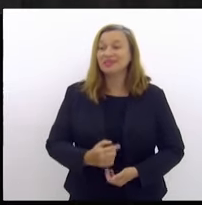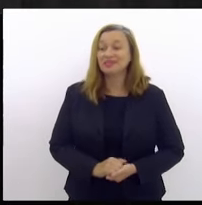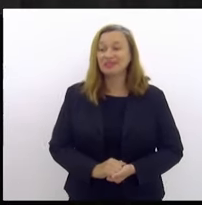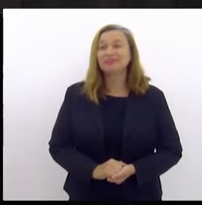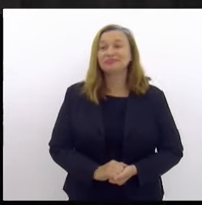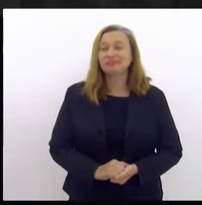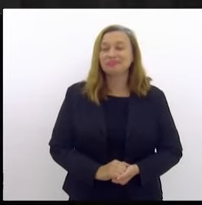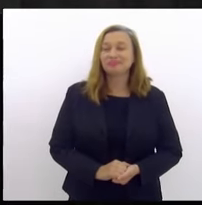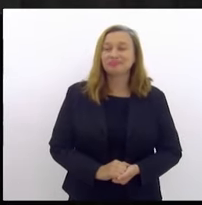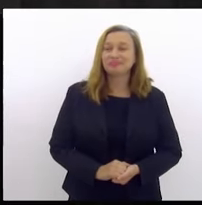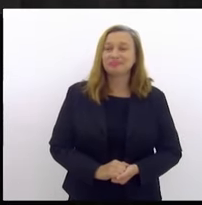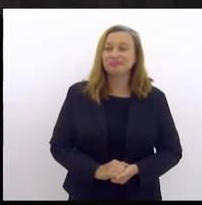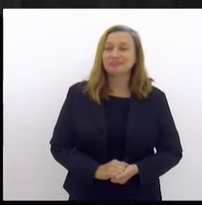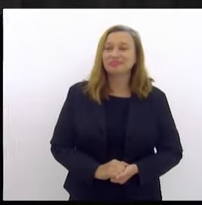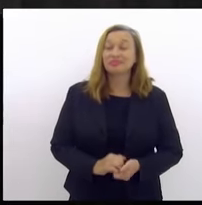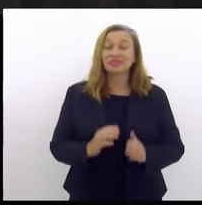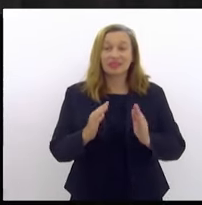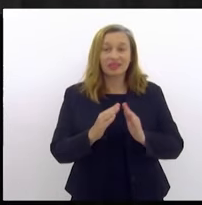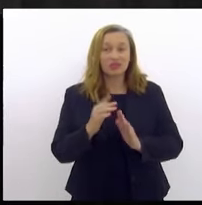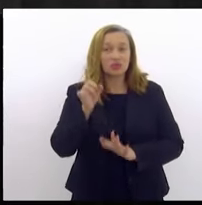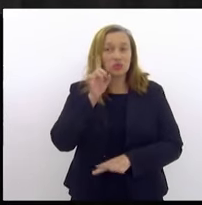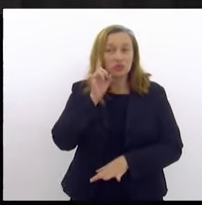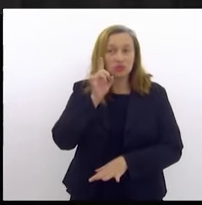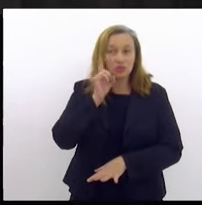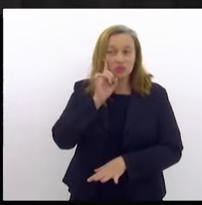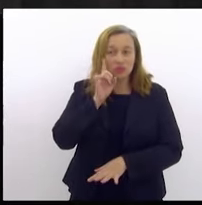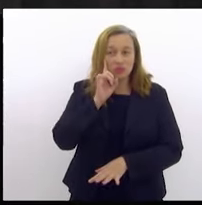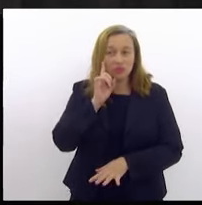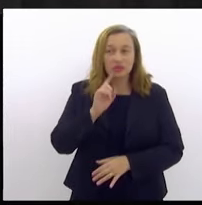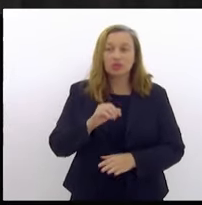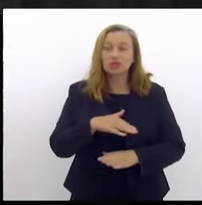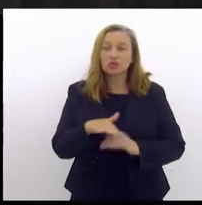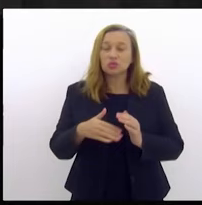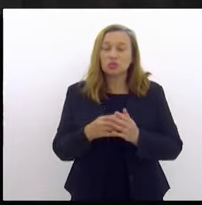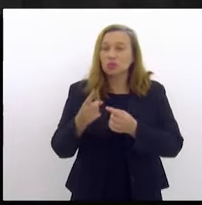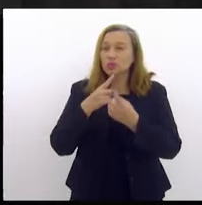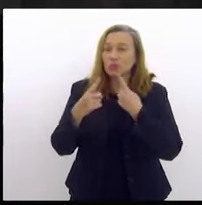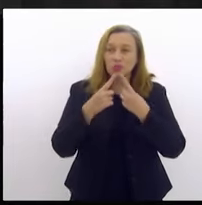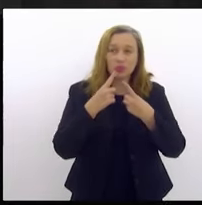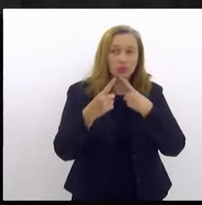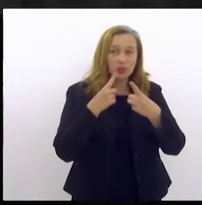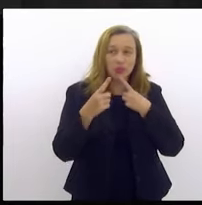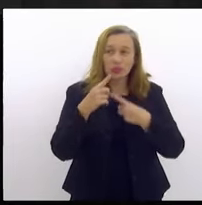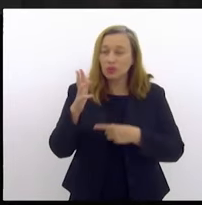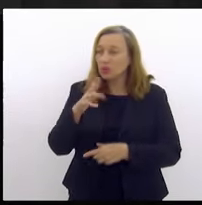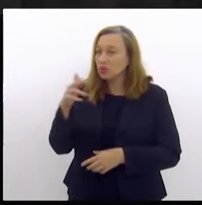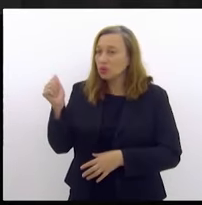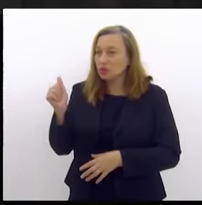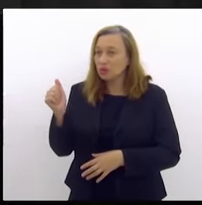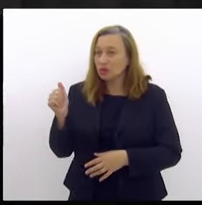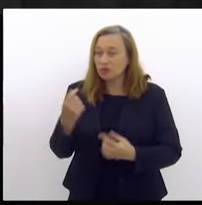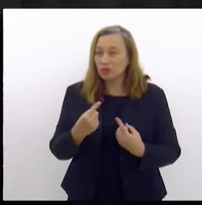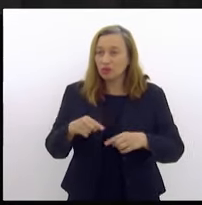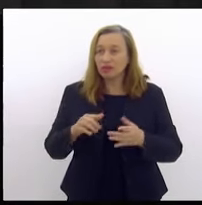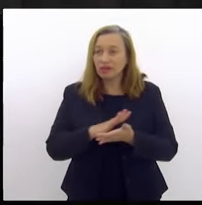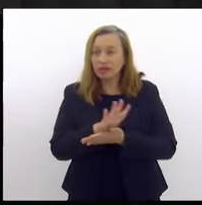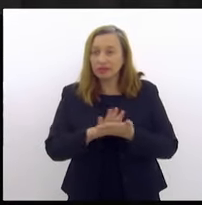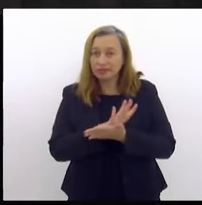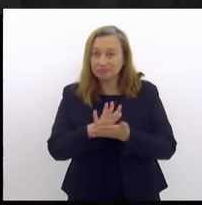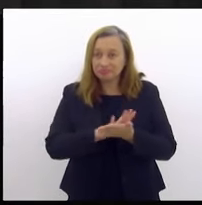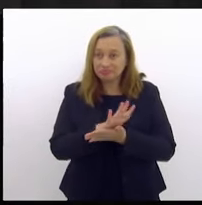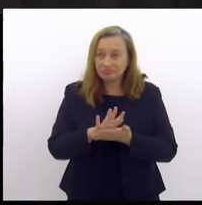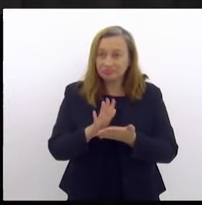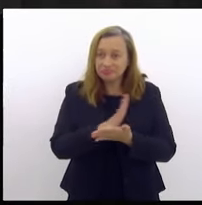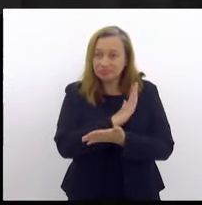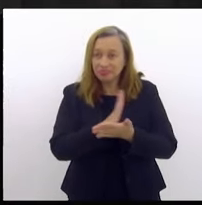que estamos aqui na casa todos os dias, participamos praticamente de todos os debates, nunca nos esquivamos de nada, em